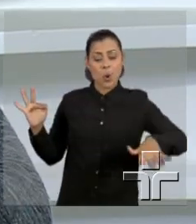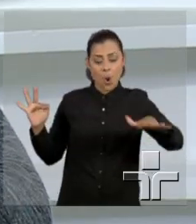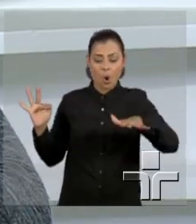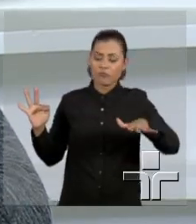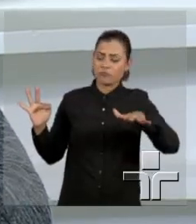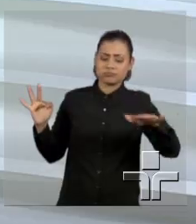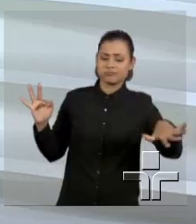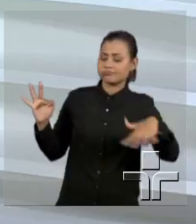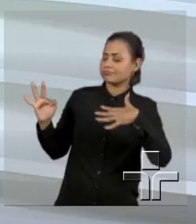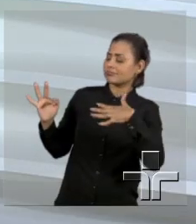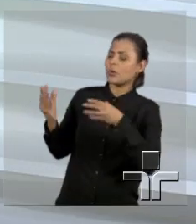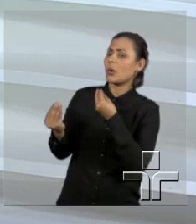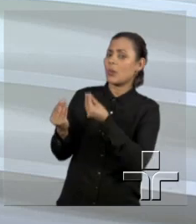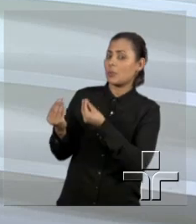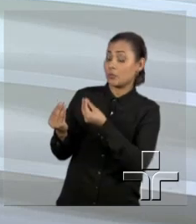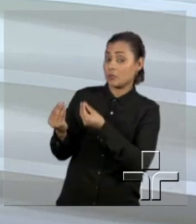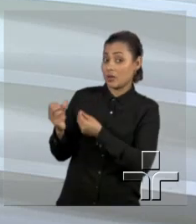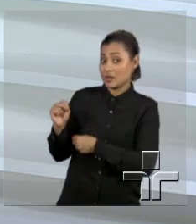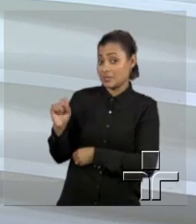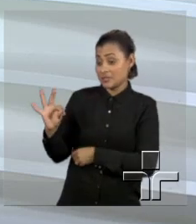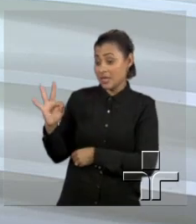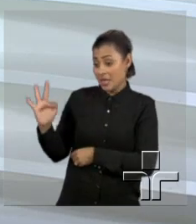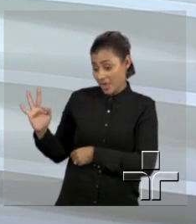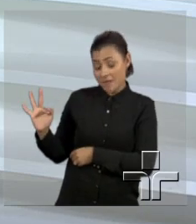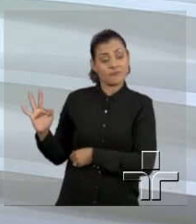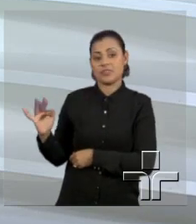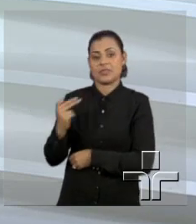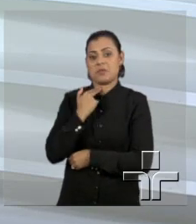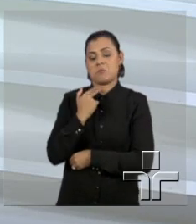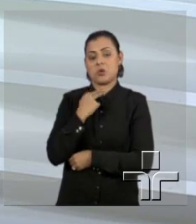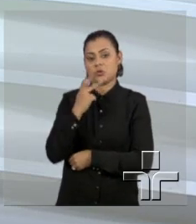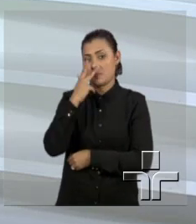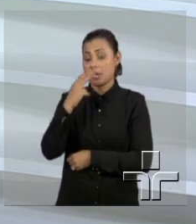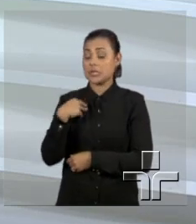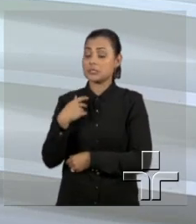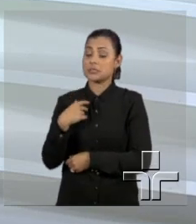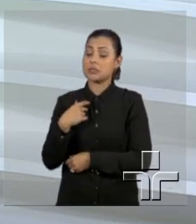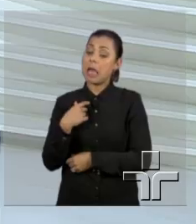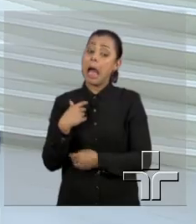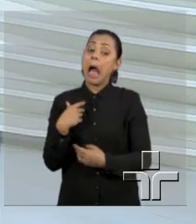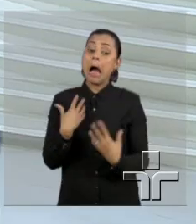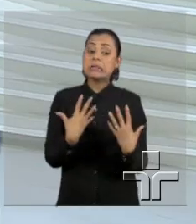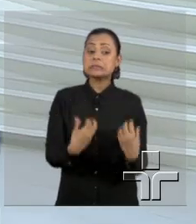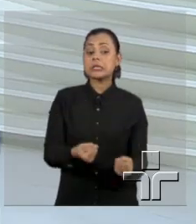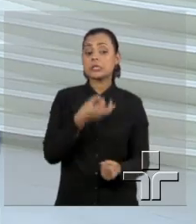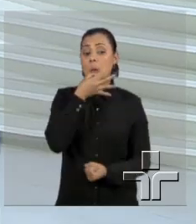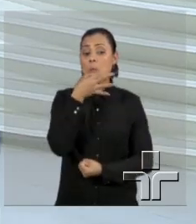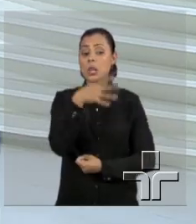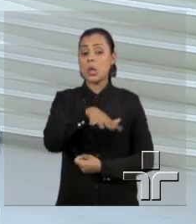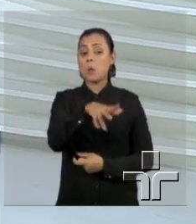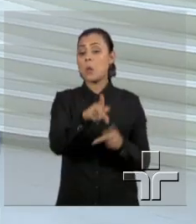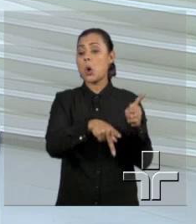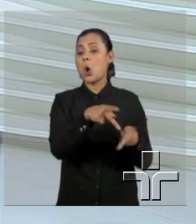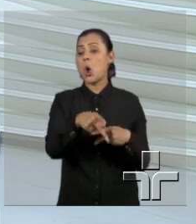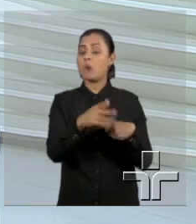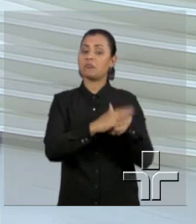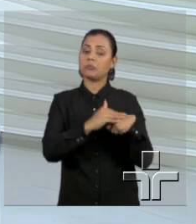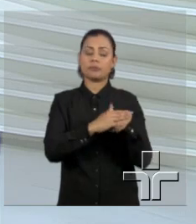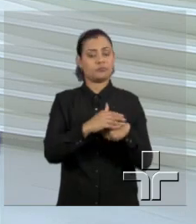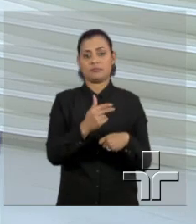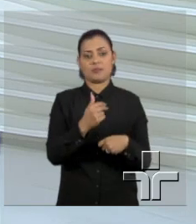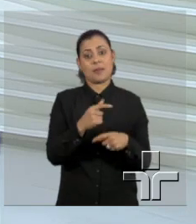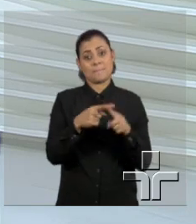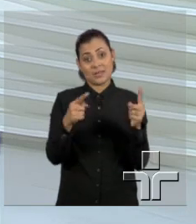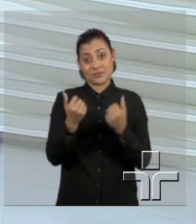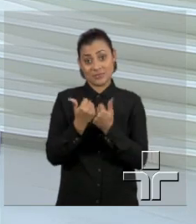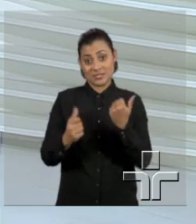sabe que o Supremo não deve julgar visando agradar a opinião pública, mas determinadas decisões como essa do ministro Dias Toffoli que a